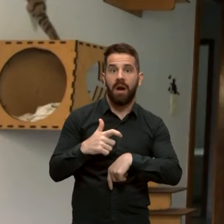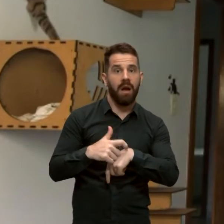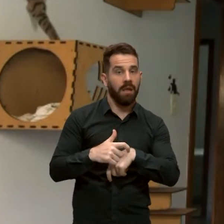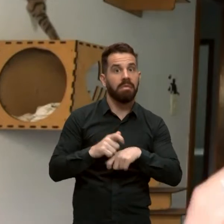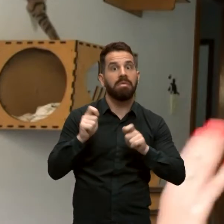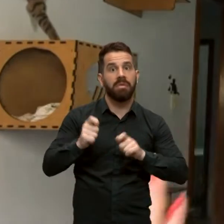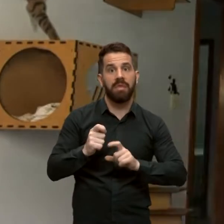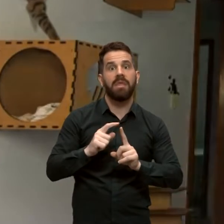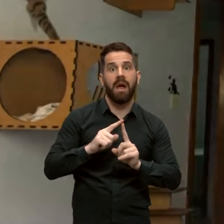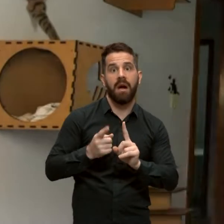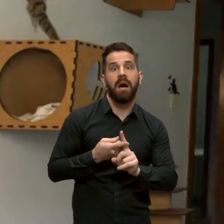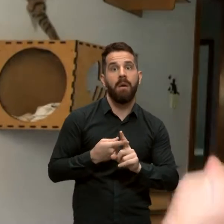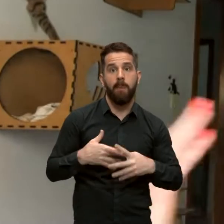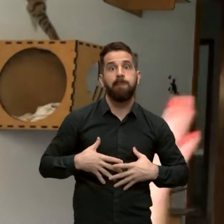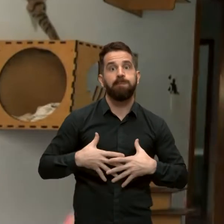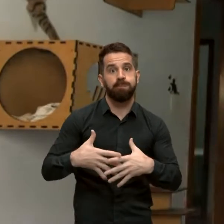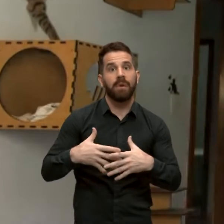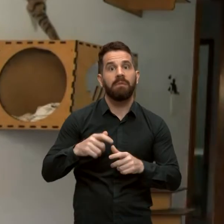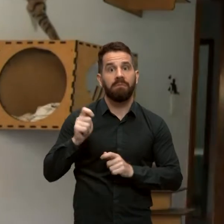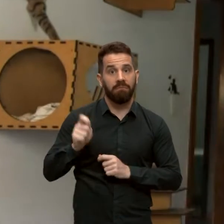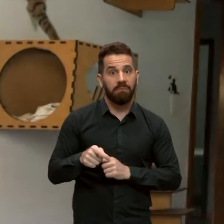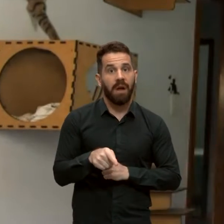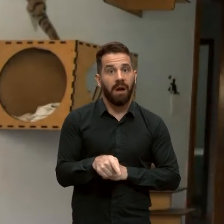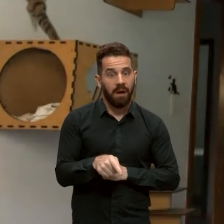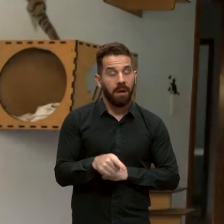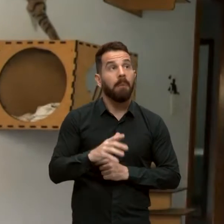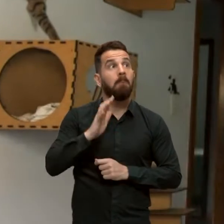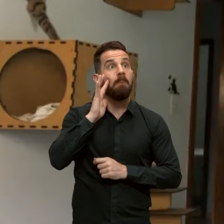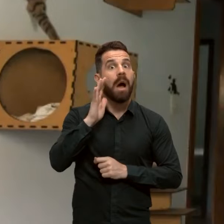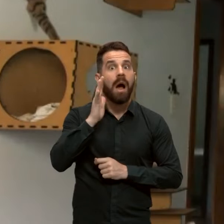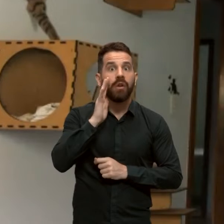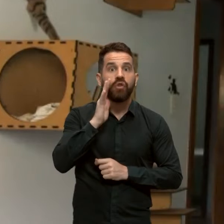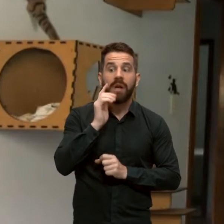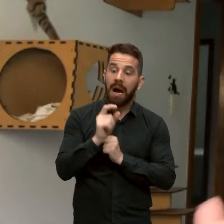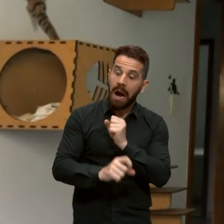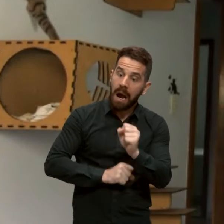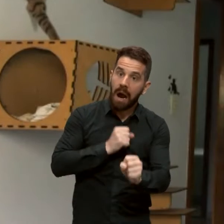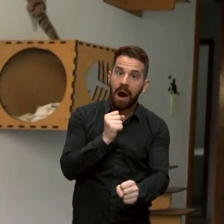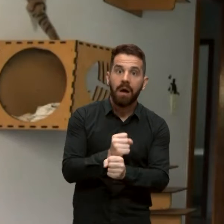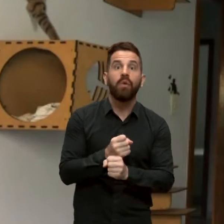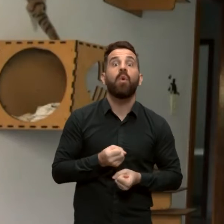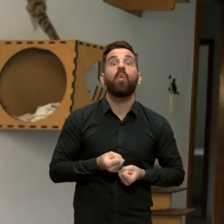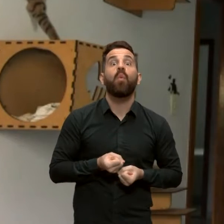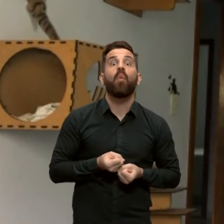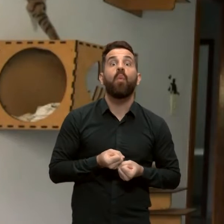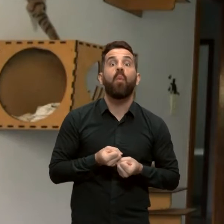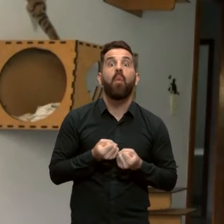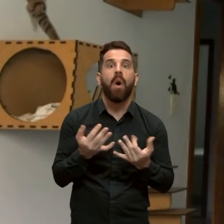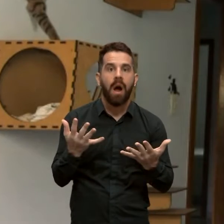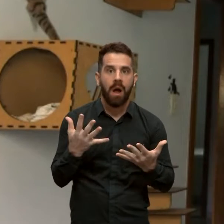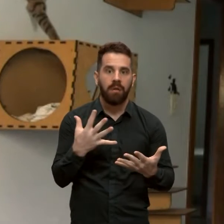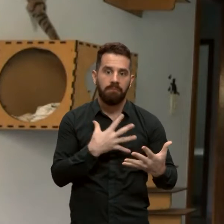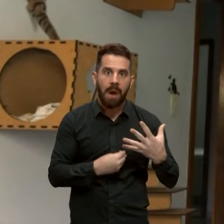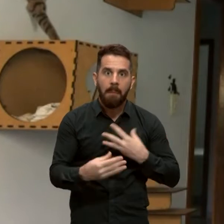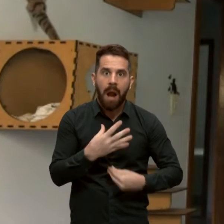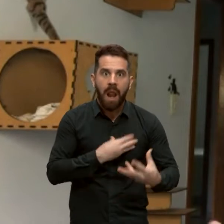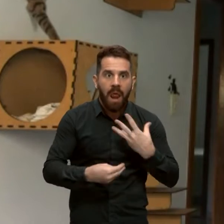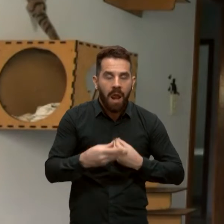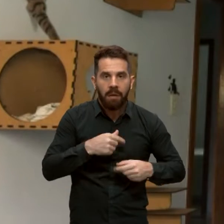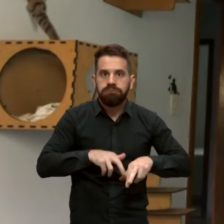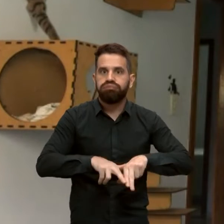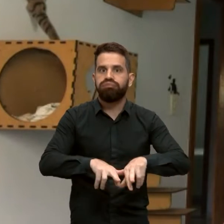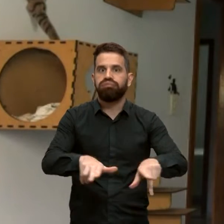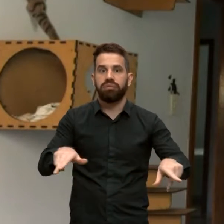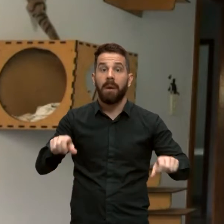Então pensa quantas ninhadas um animal pode ter por ano e o risco que isso representa para a nossa saúde. Então, assim,